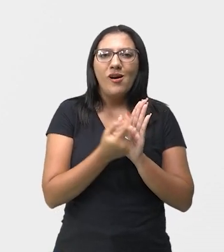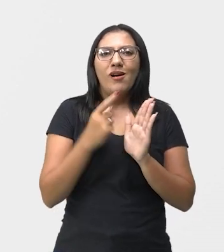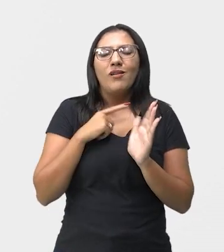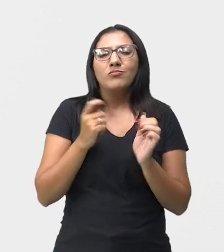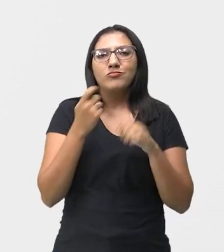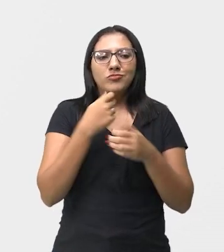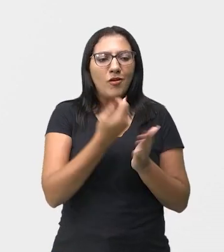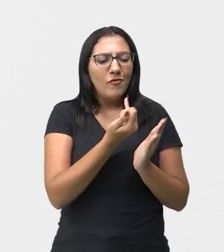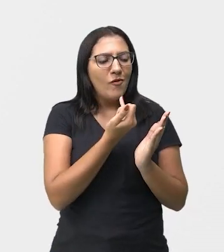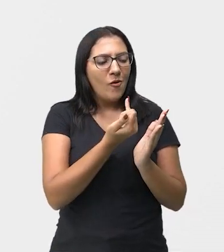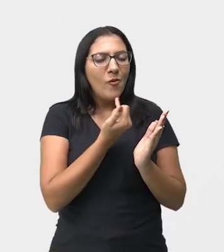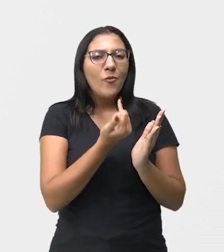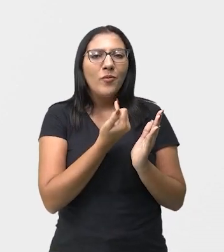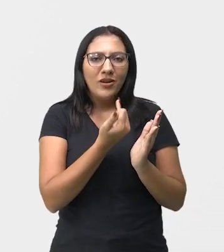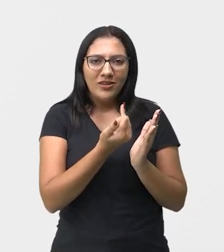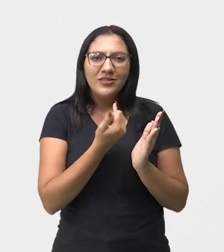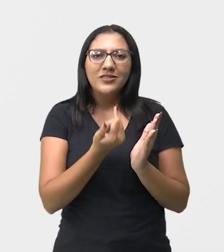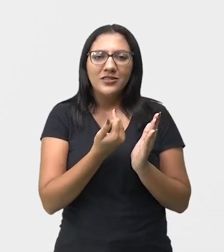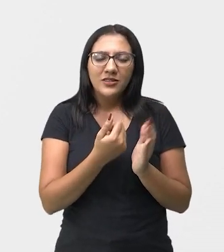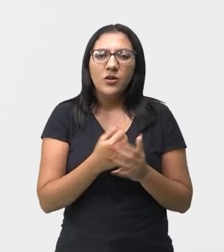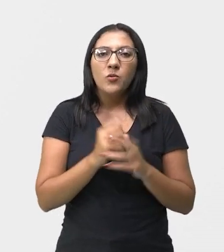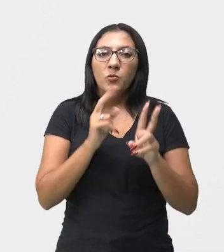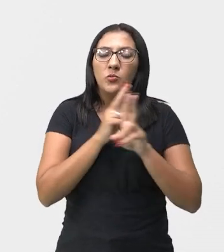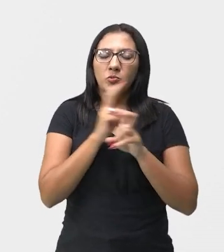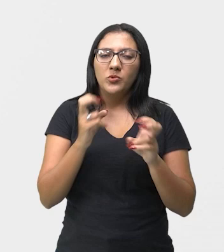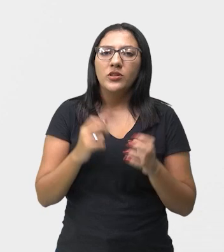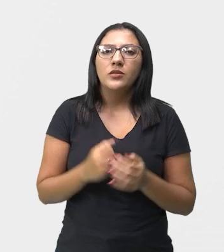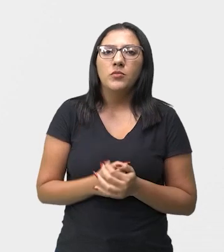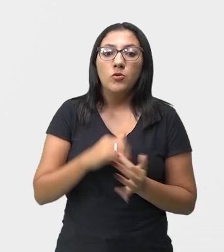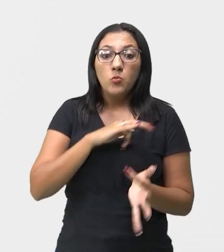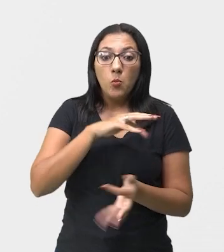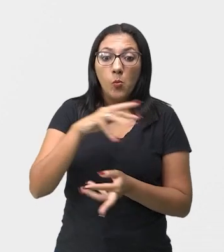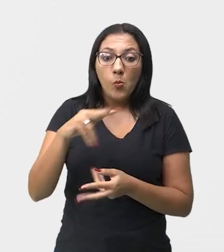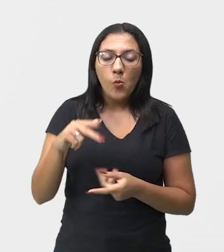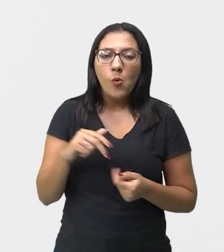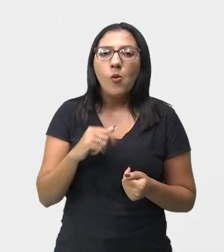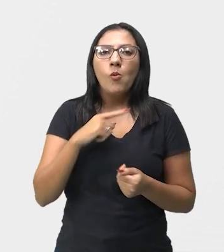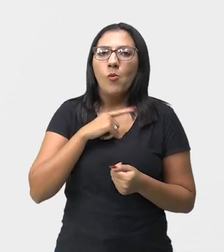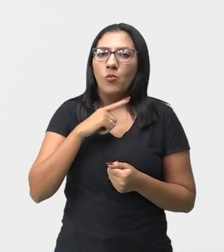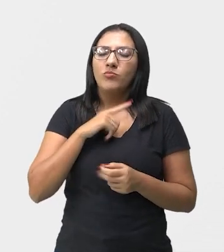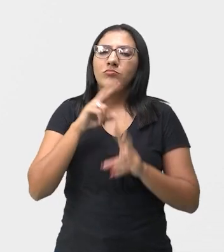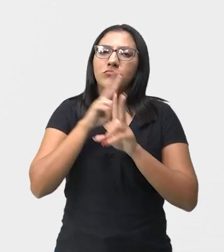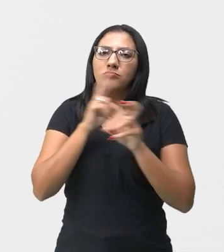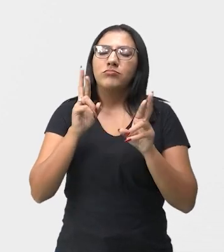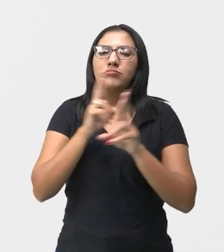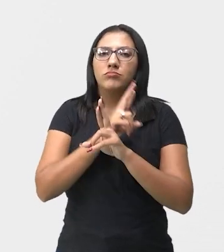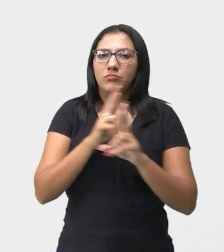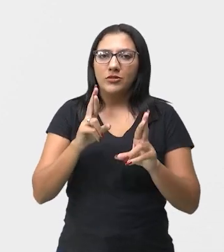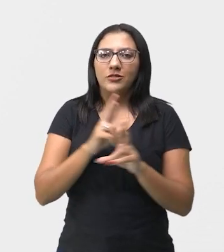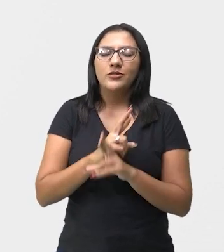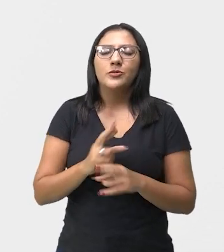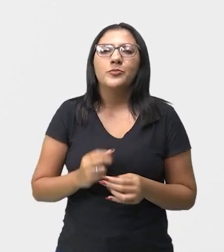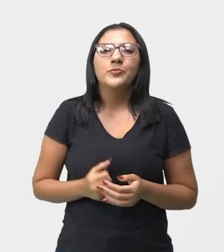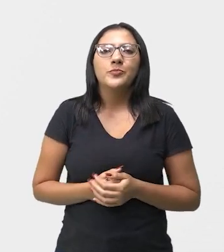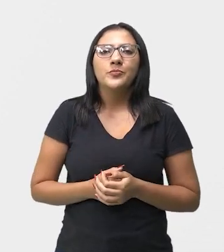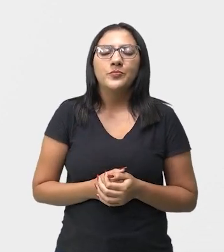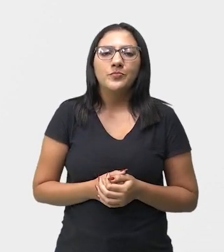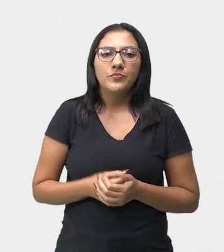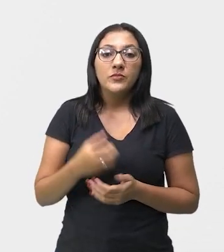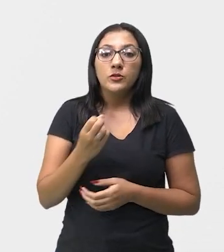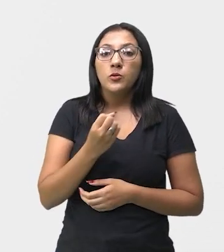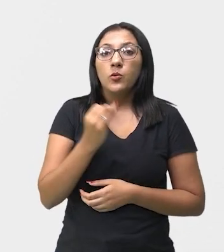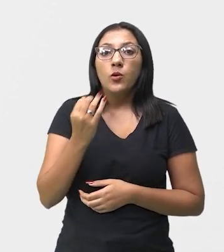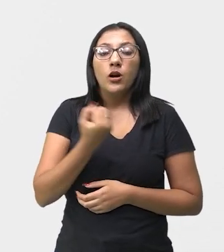não é? Números, e a gente viu muita informação numérica, percentual, presente ali naquele texto sobre o